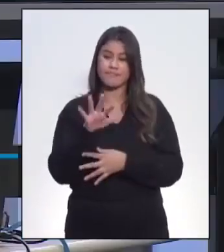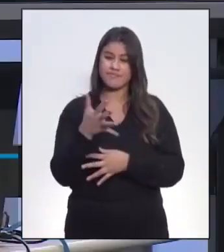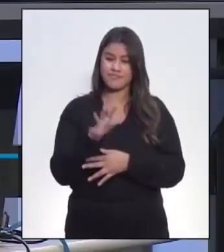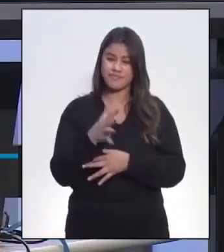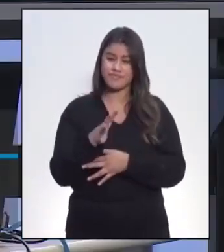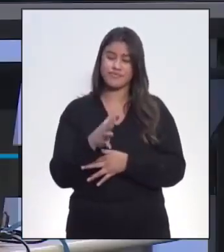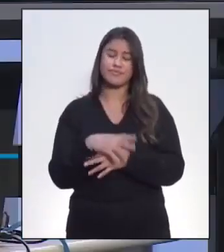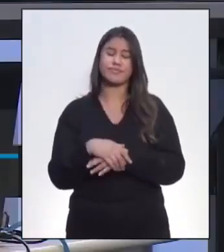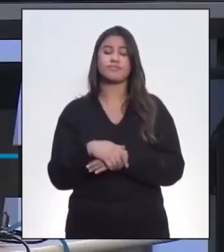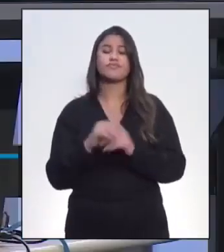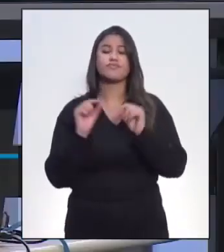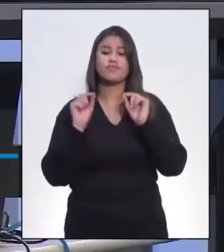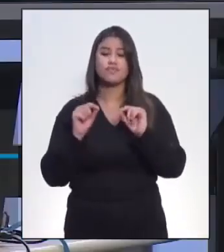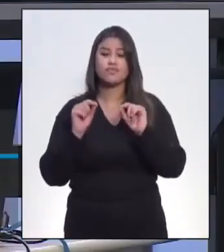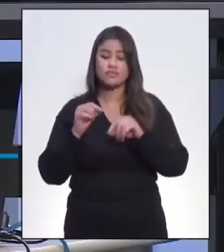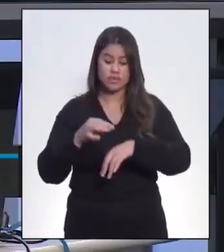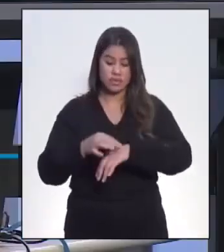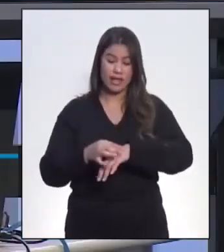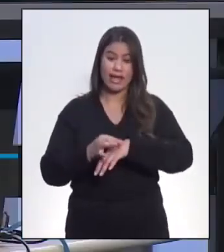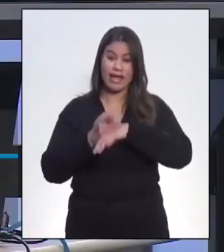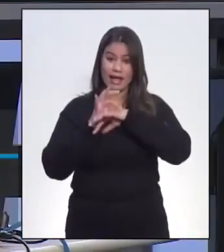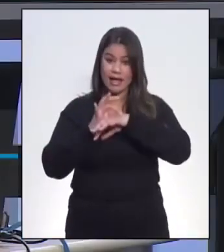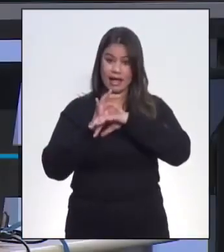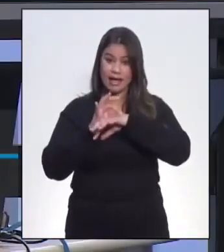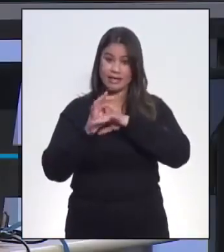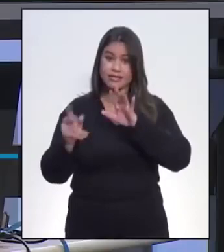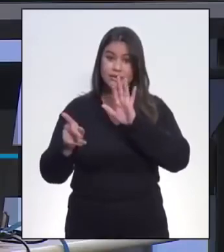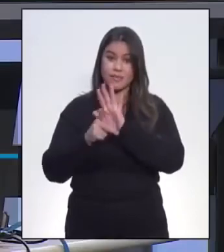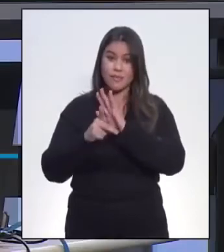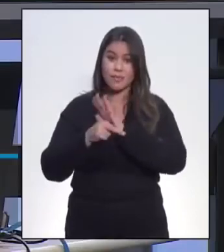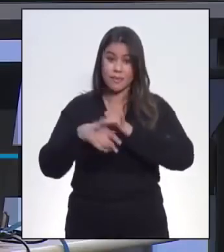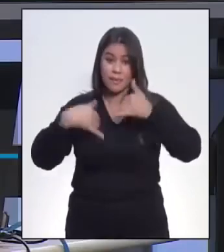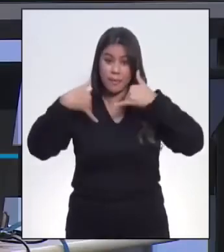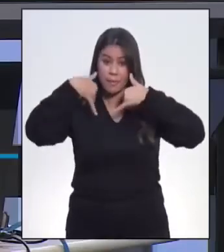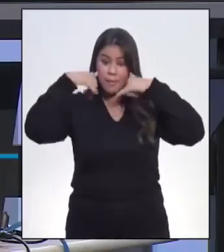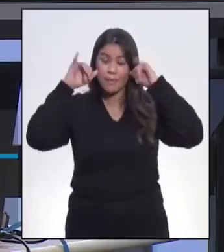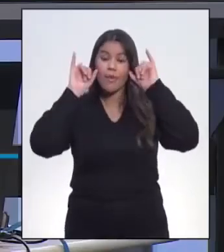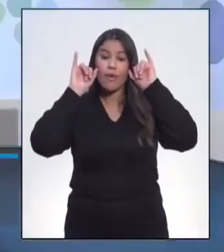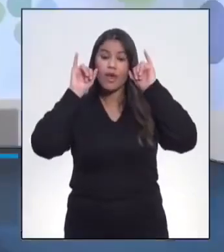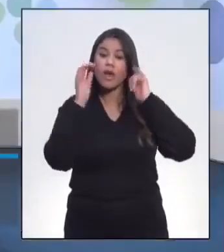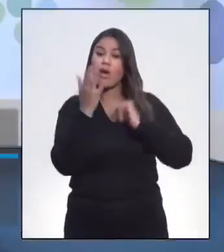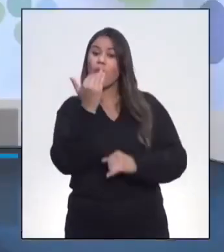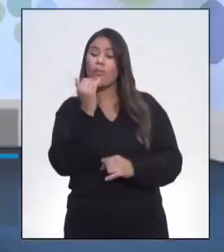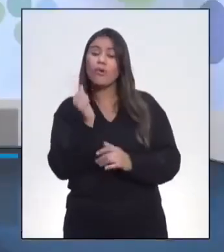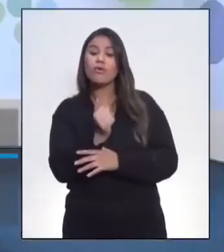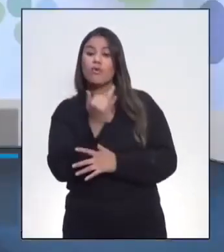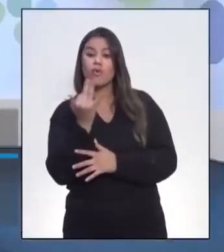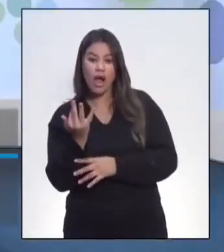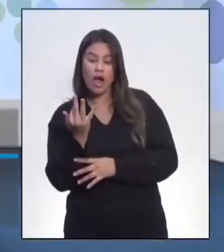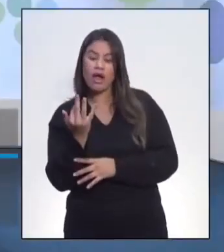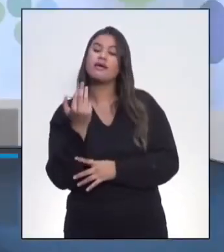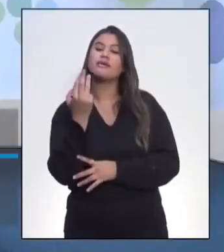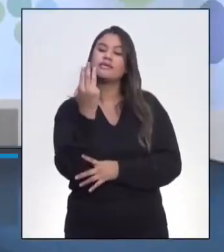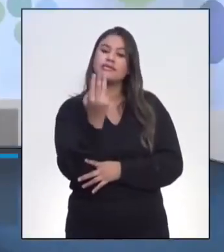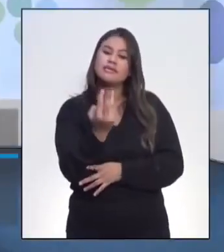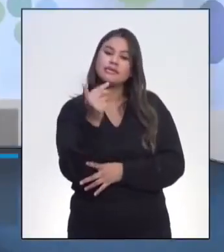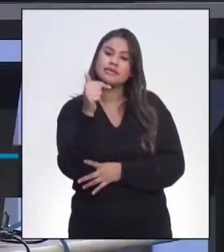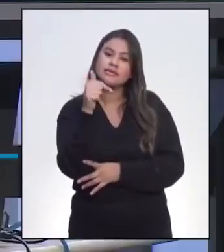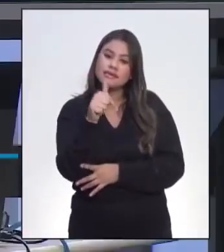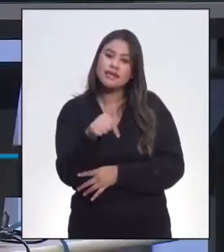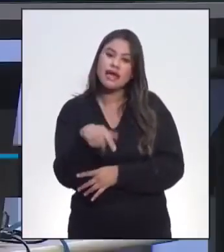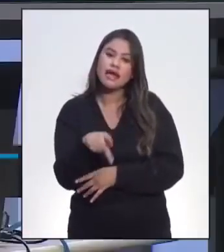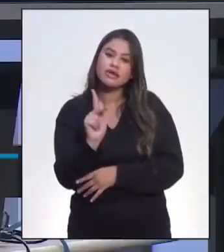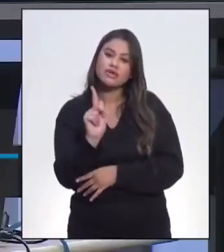consumiu 37 quilos de carne bovina. Tá? Lógico, não significa que durante o ano